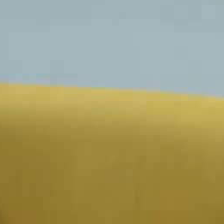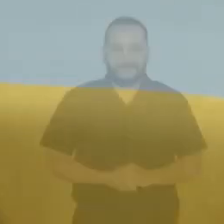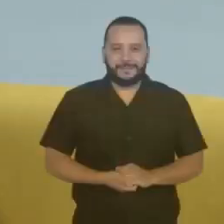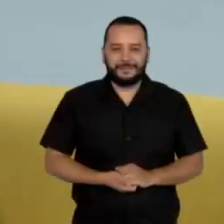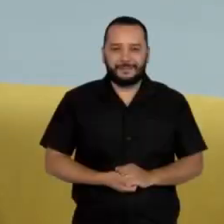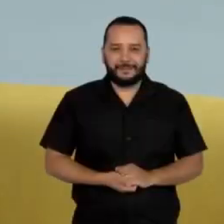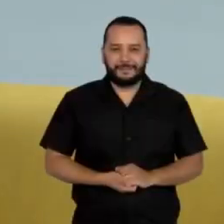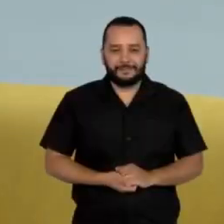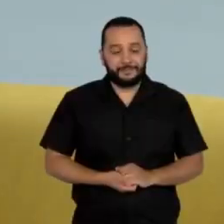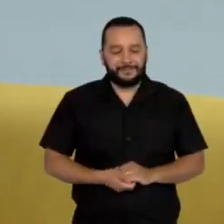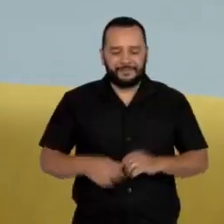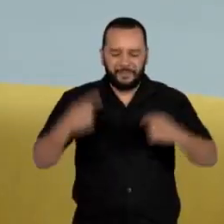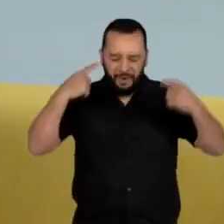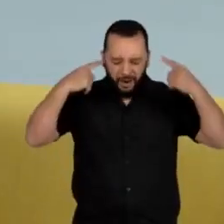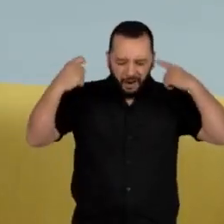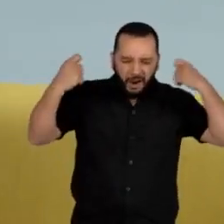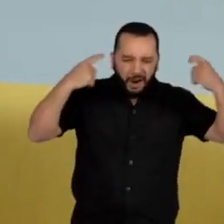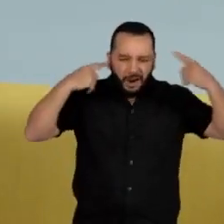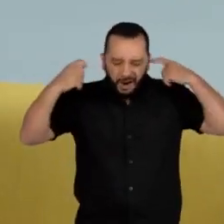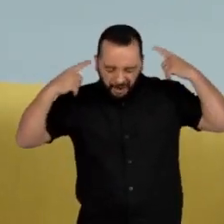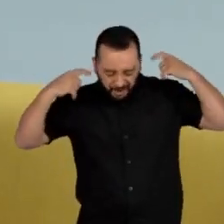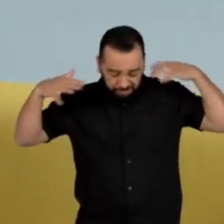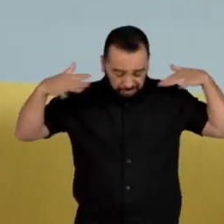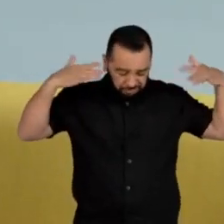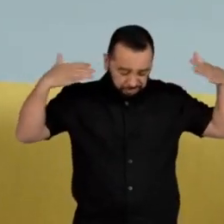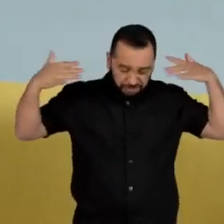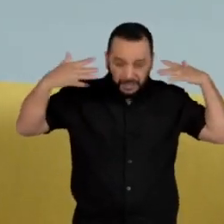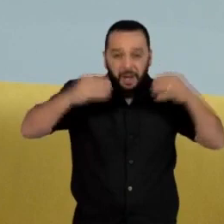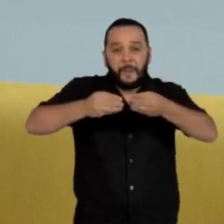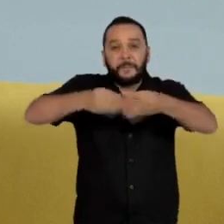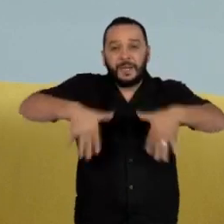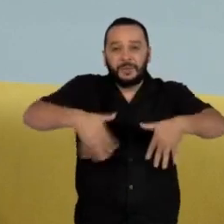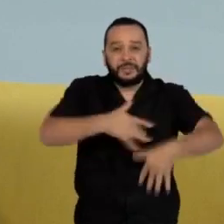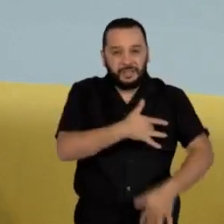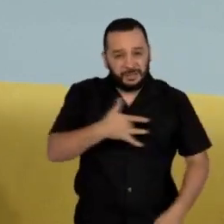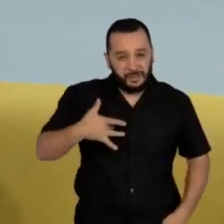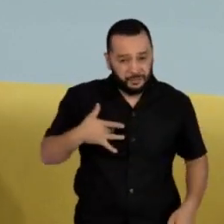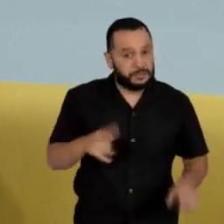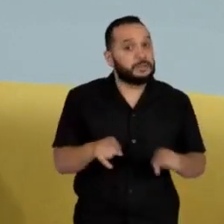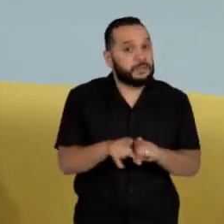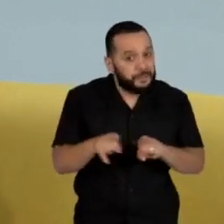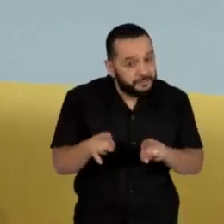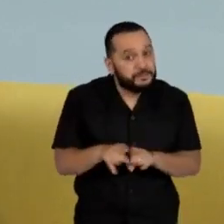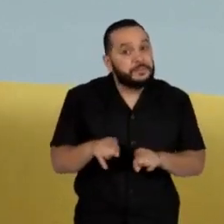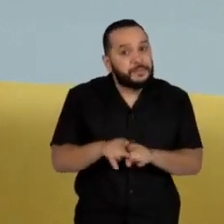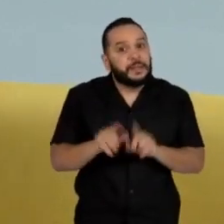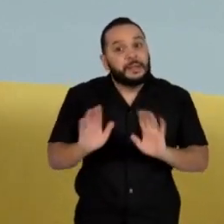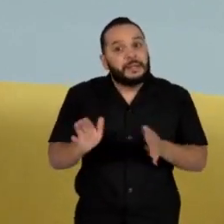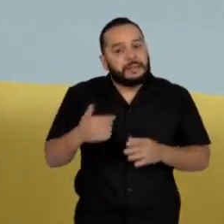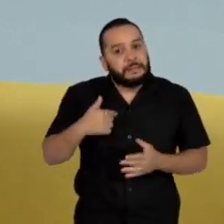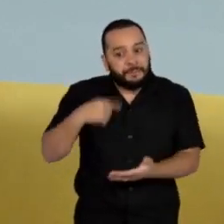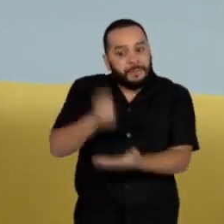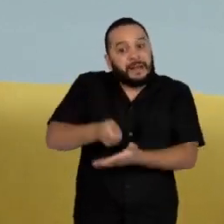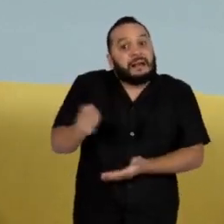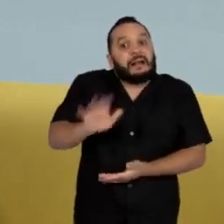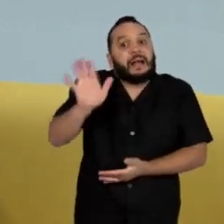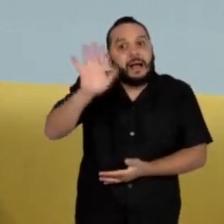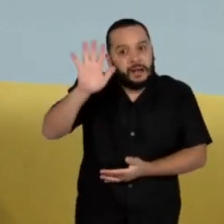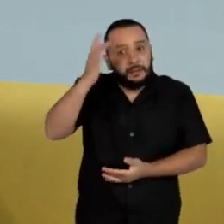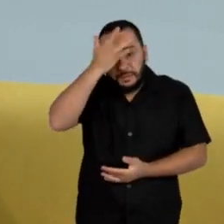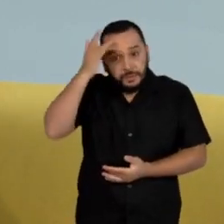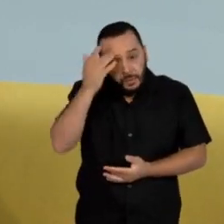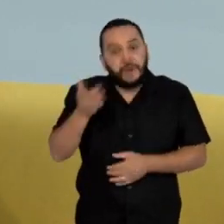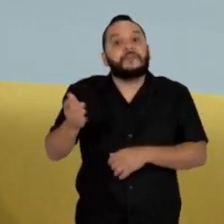A poluição sonora pode ser prejudicial não só à saúde, mas também ao bolso de quem mora principalmente nas